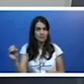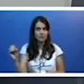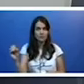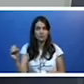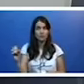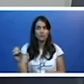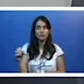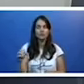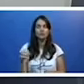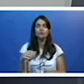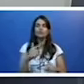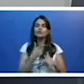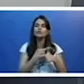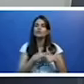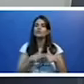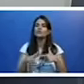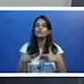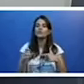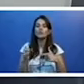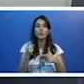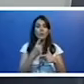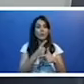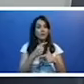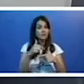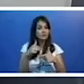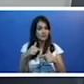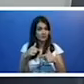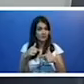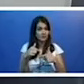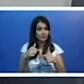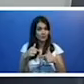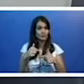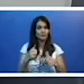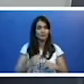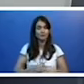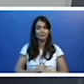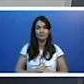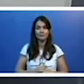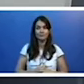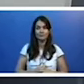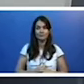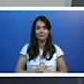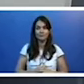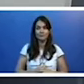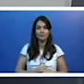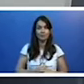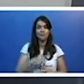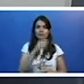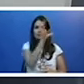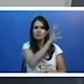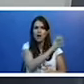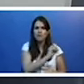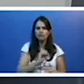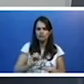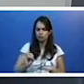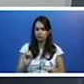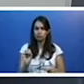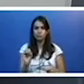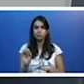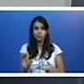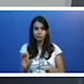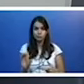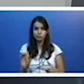sobre 17, ou seja, é como se esse 17 tivesse saído aqui, ó, tá multiplicando,